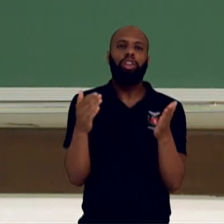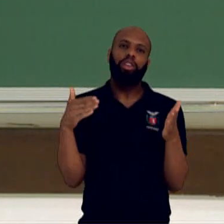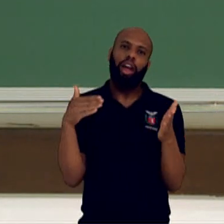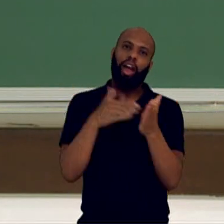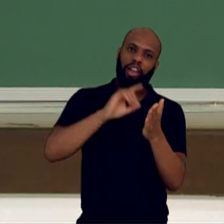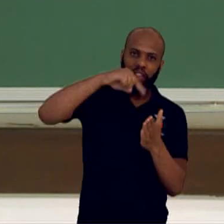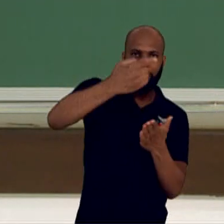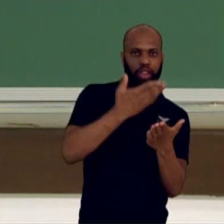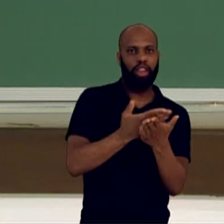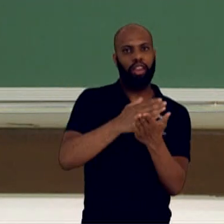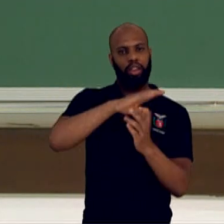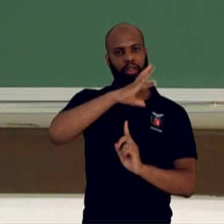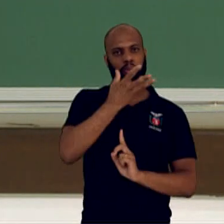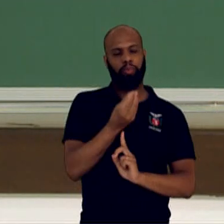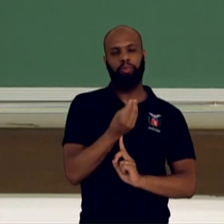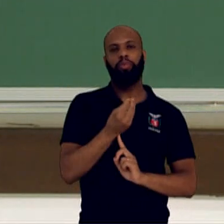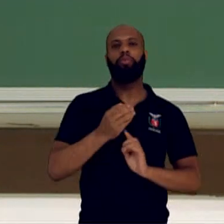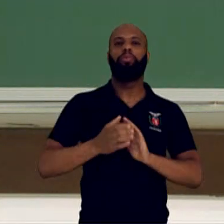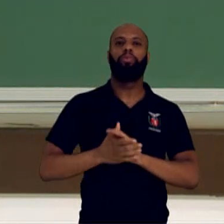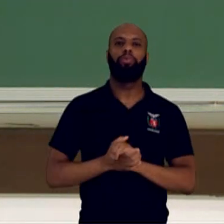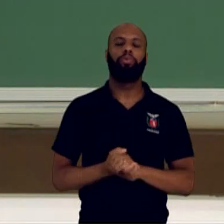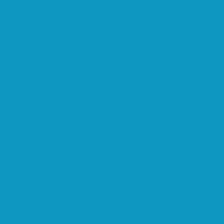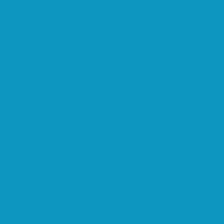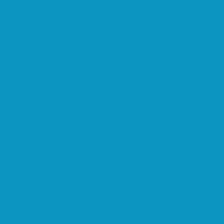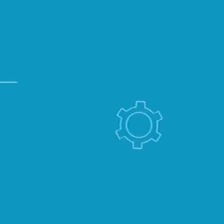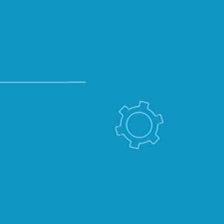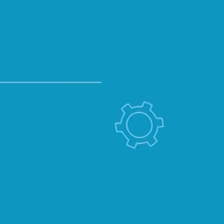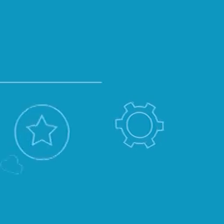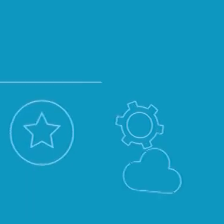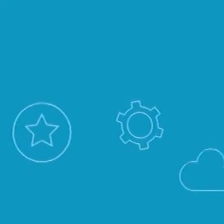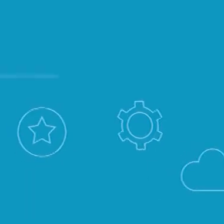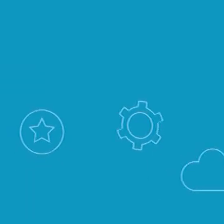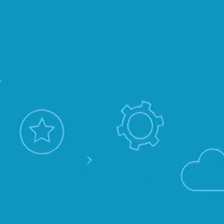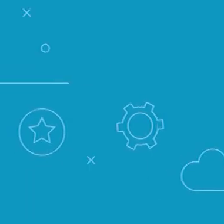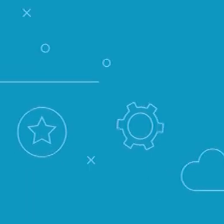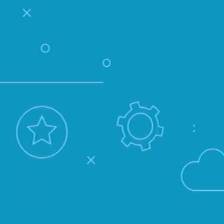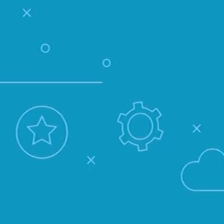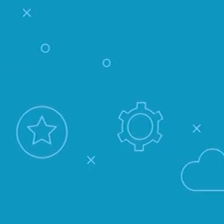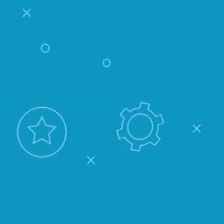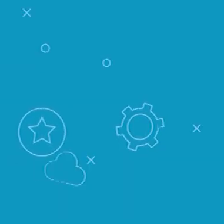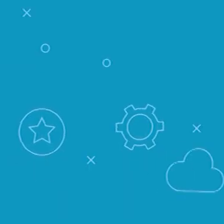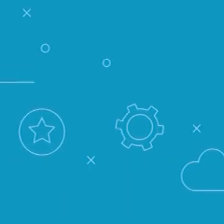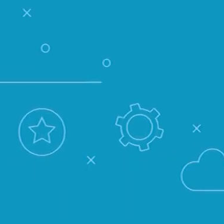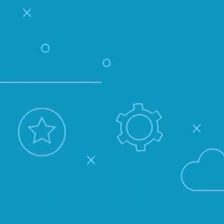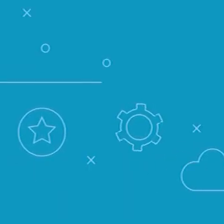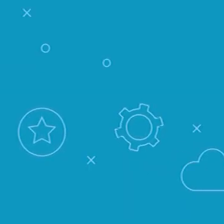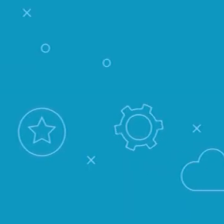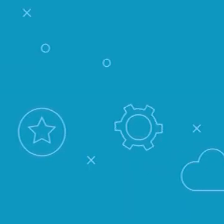próxima aula de arte.